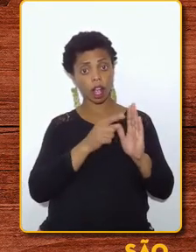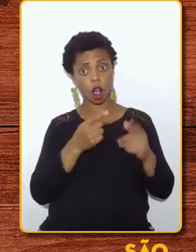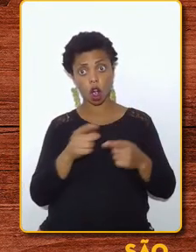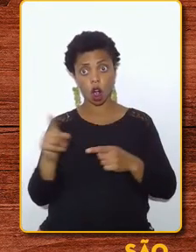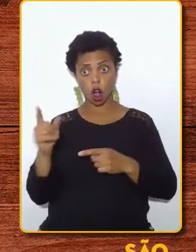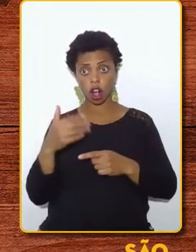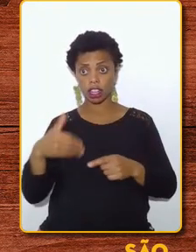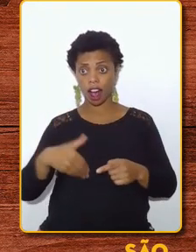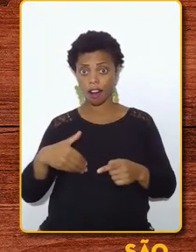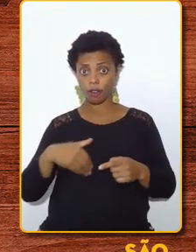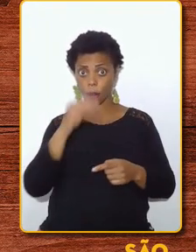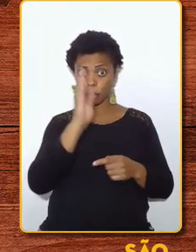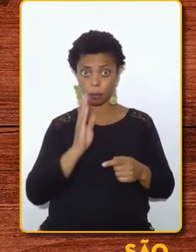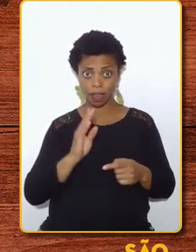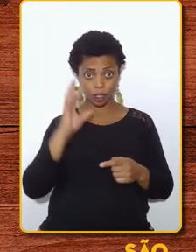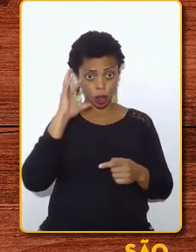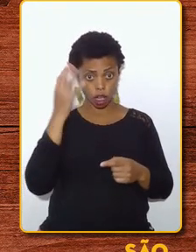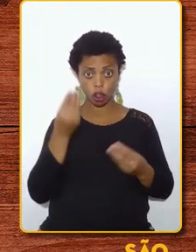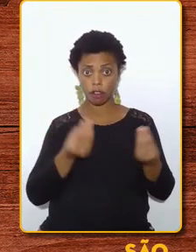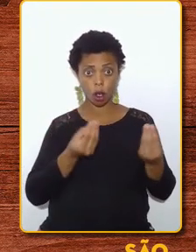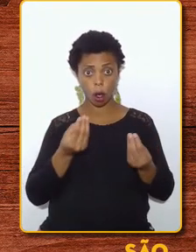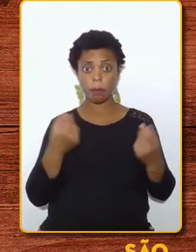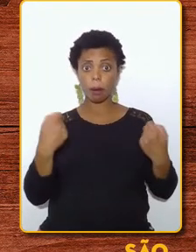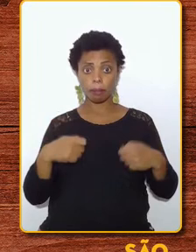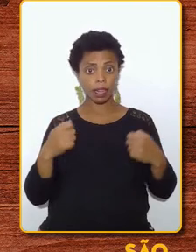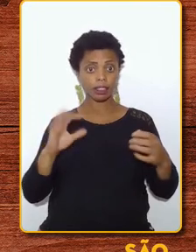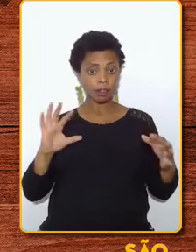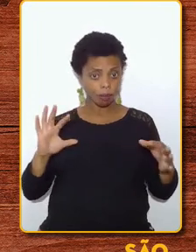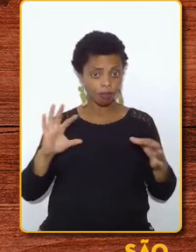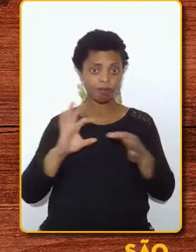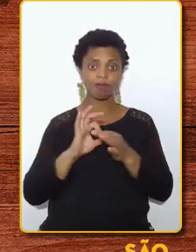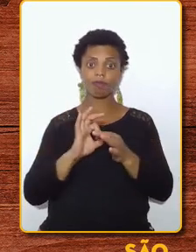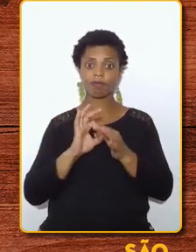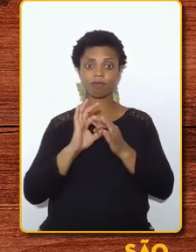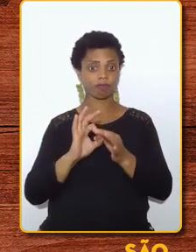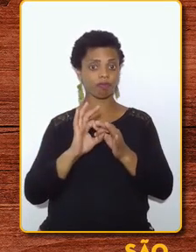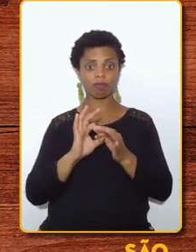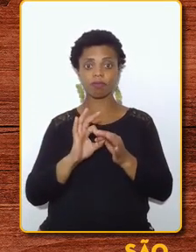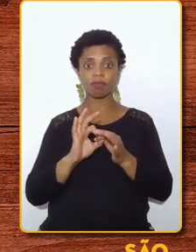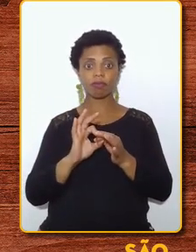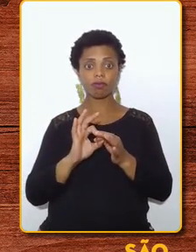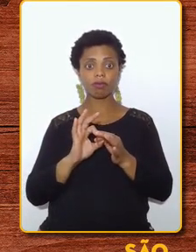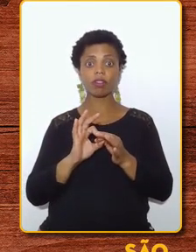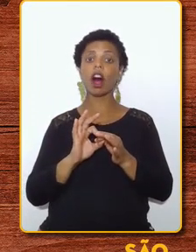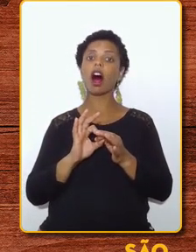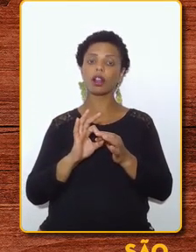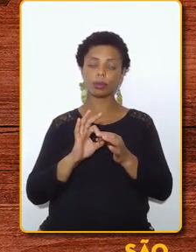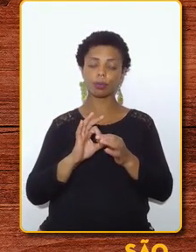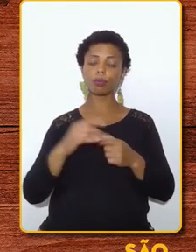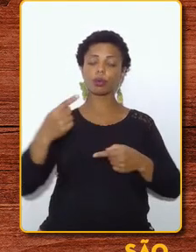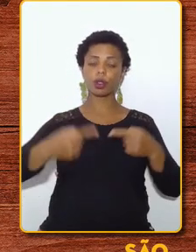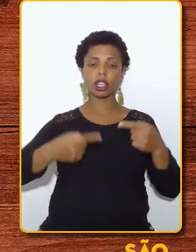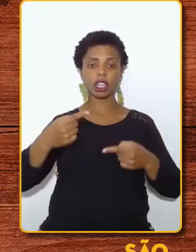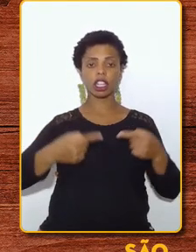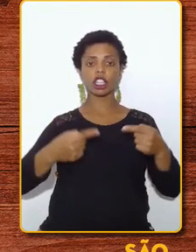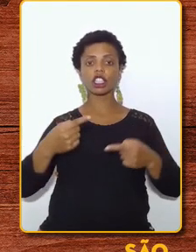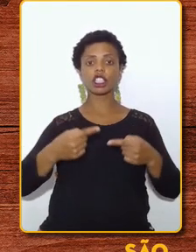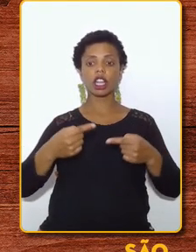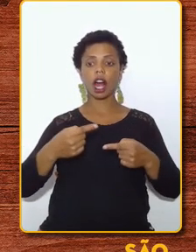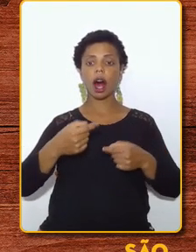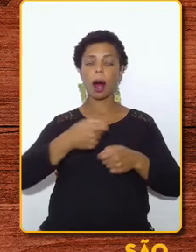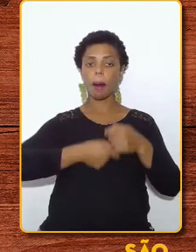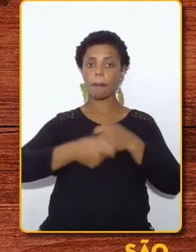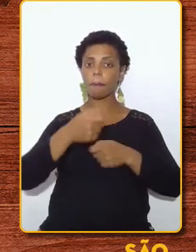que estar profundamente atrelado às políticas macroeconômicas de distribuição de